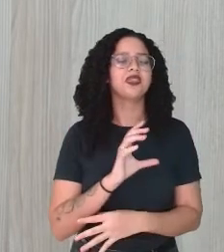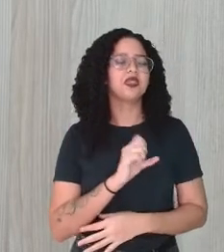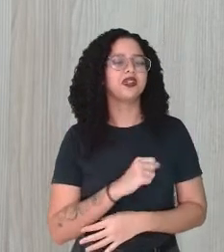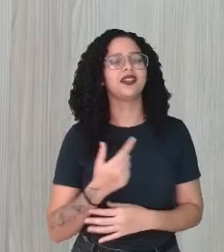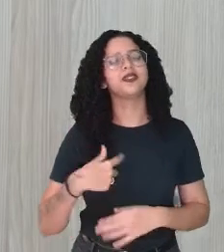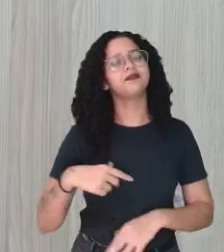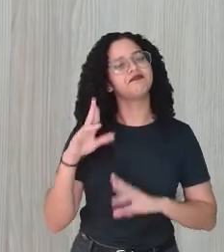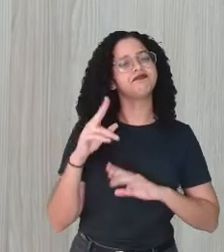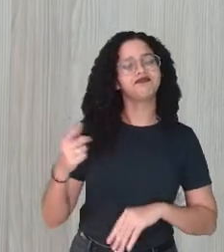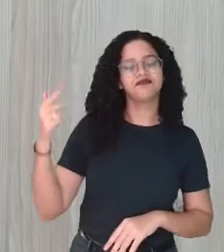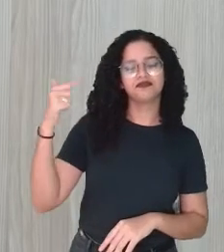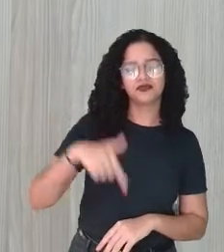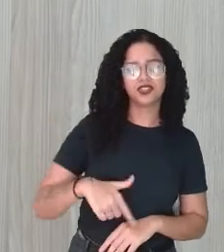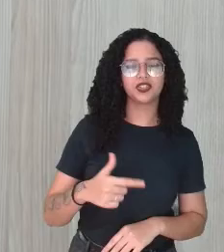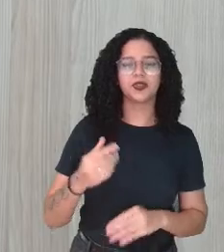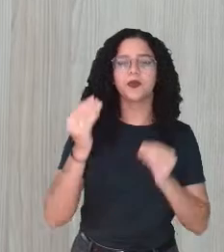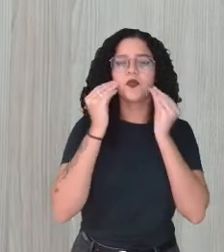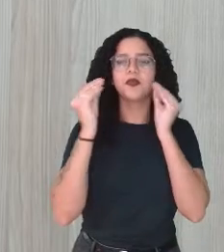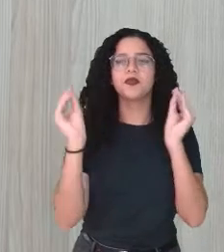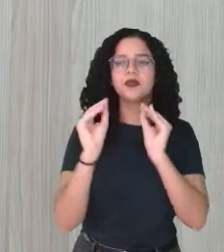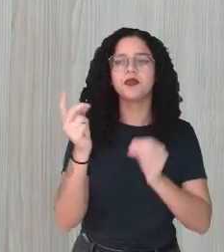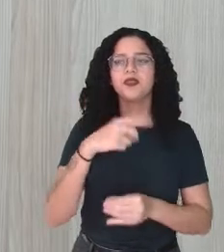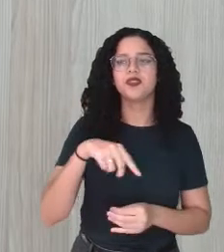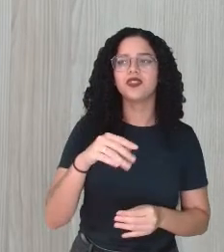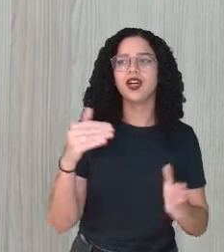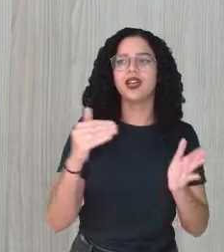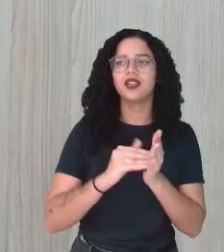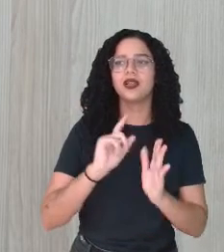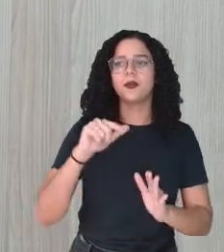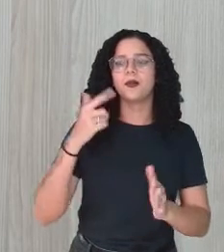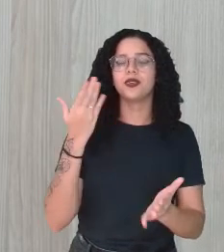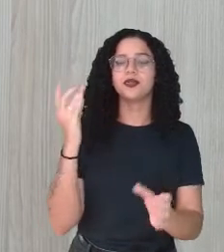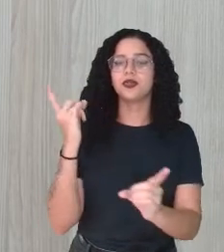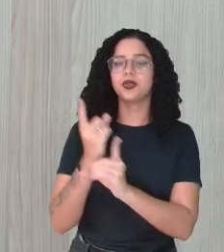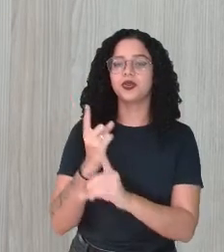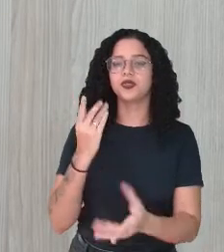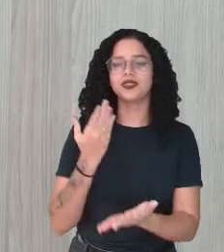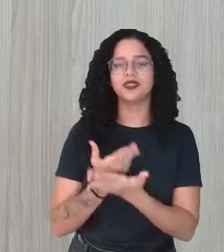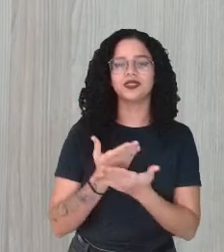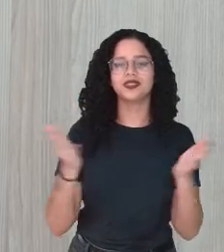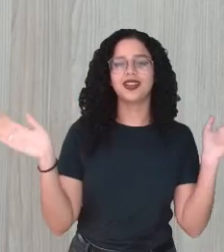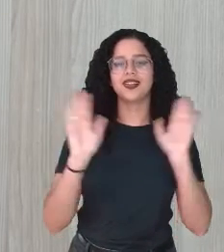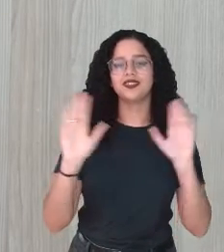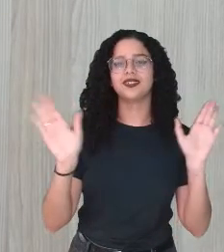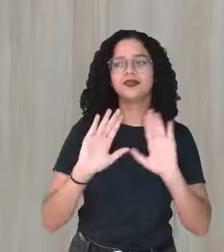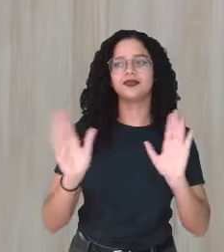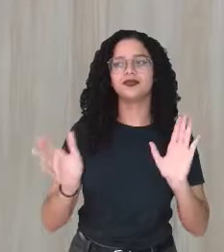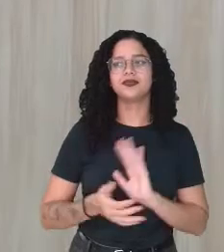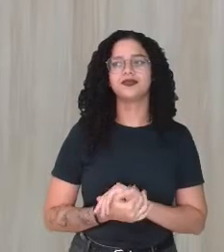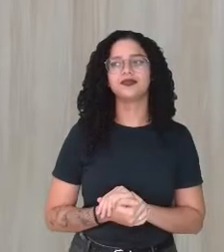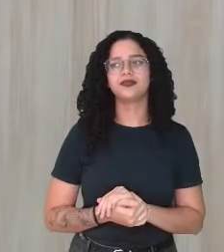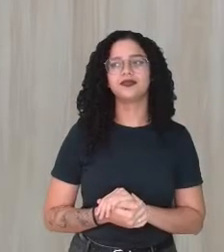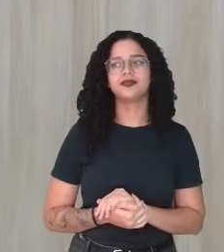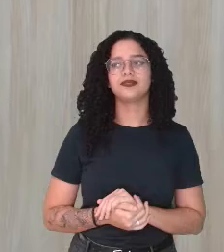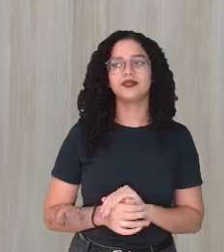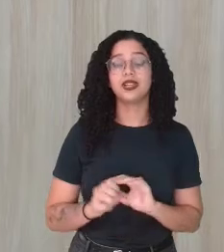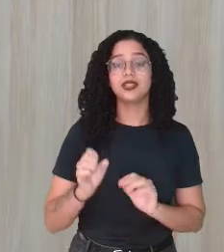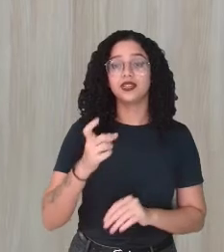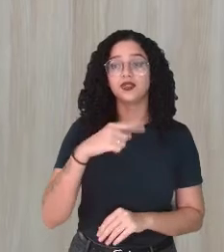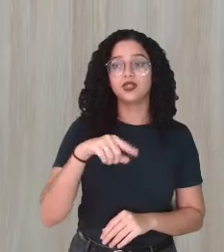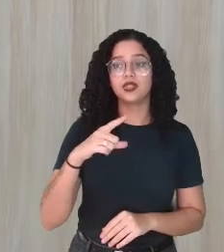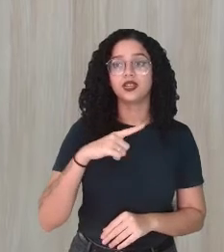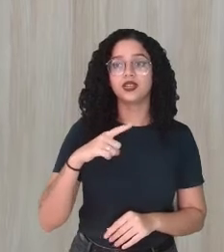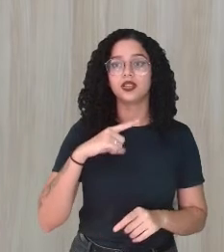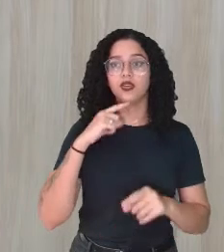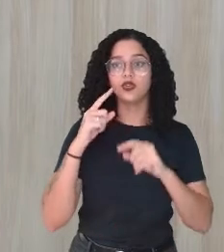Espero estar mais vezes aqui. Beijo para vocês e até o próximo encontro de estudos. Tchau, tchau. Pois é, se você teve